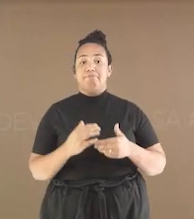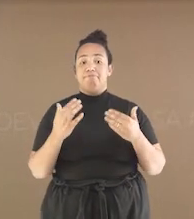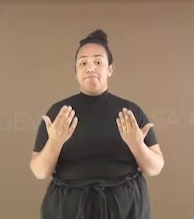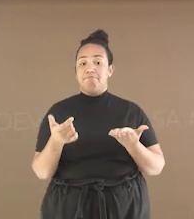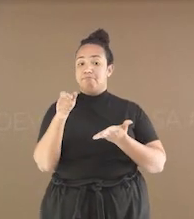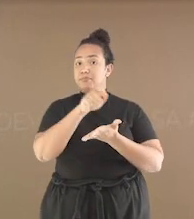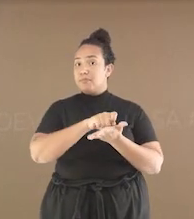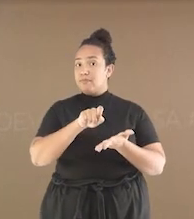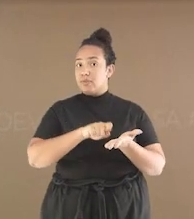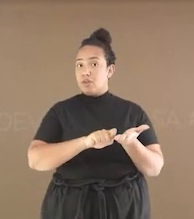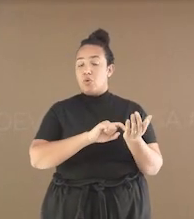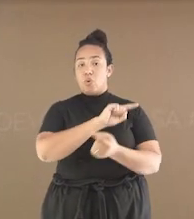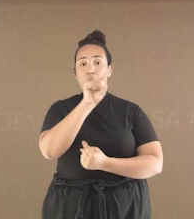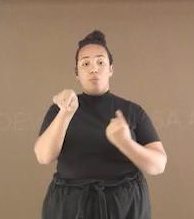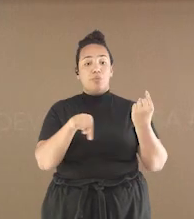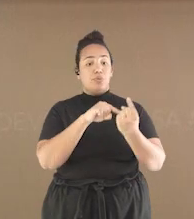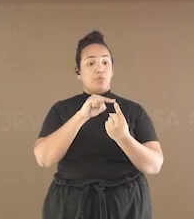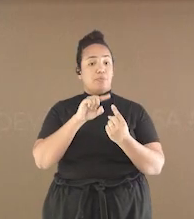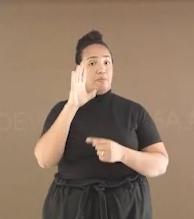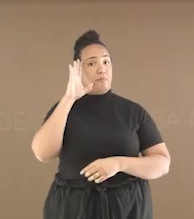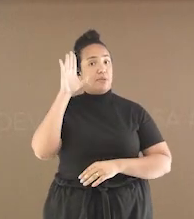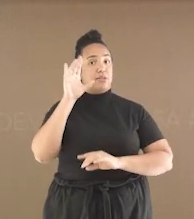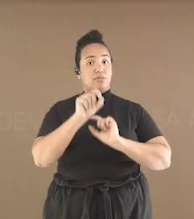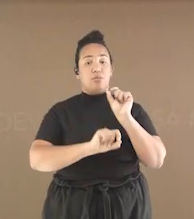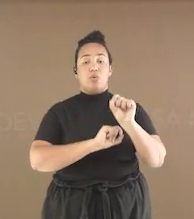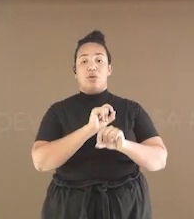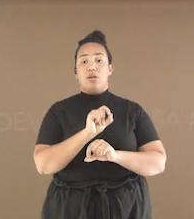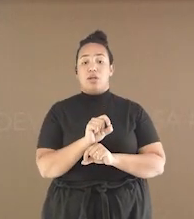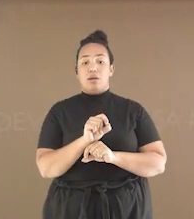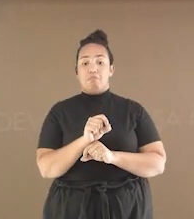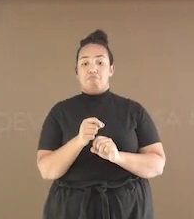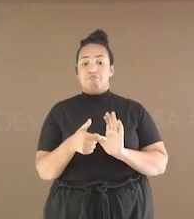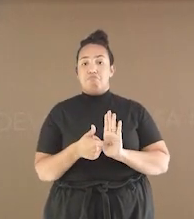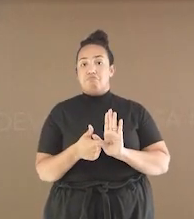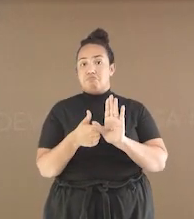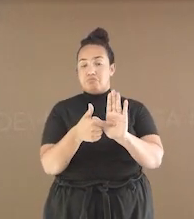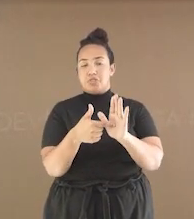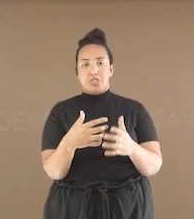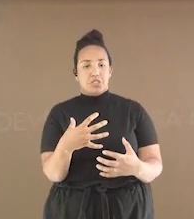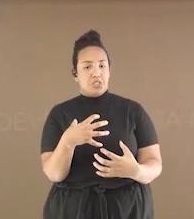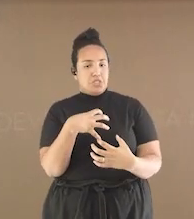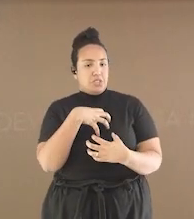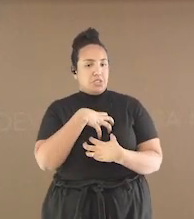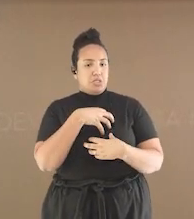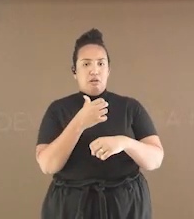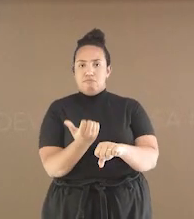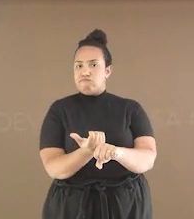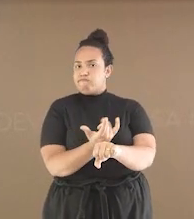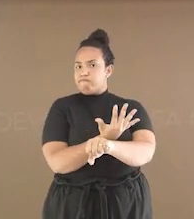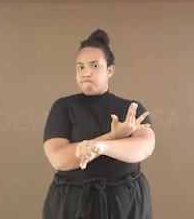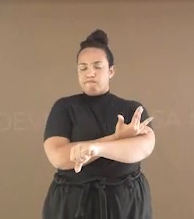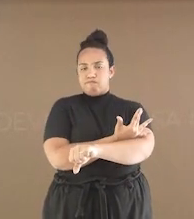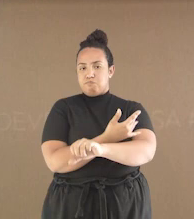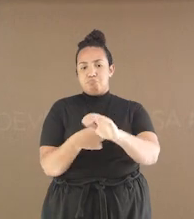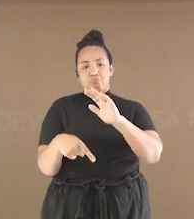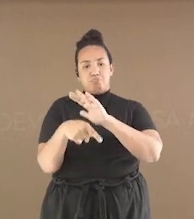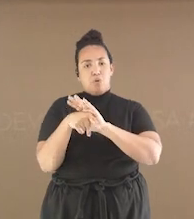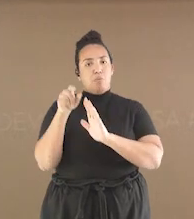objetivo principal do poema é expressar algum sentimento, emoção ou pensamento do